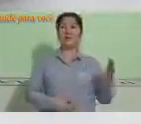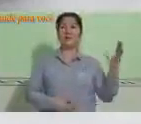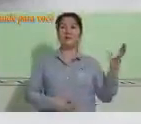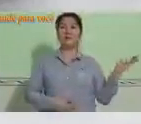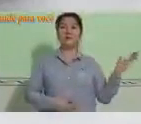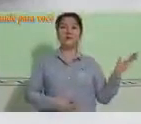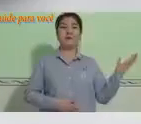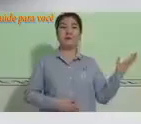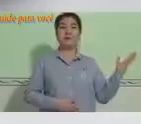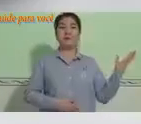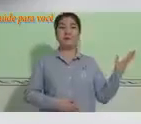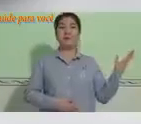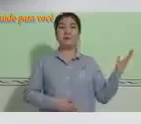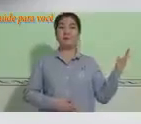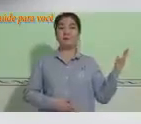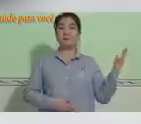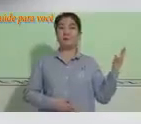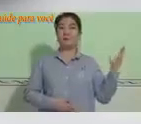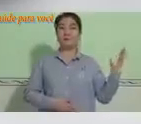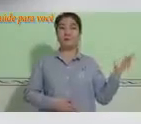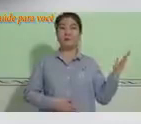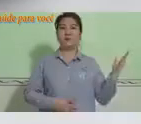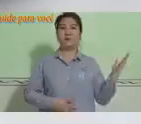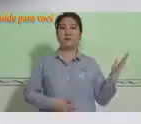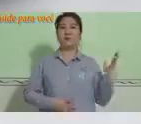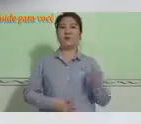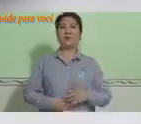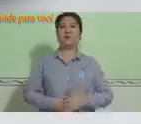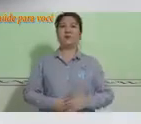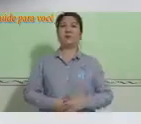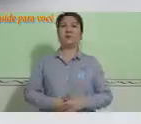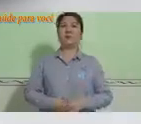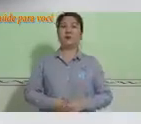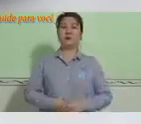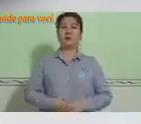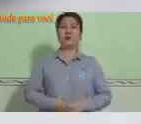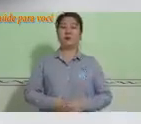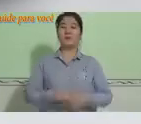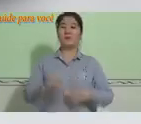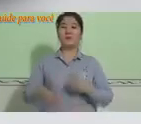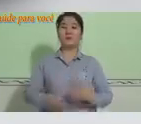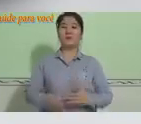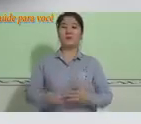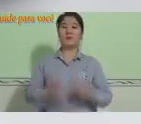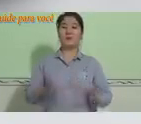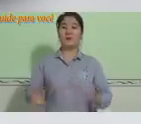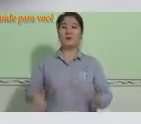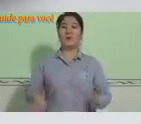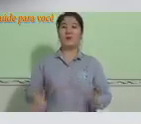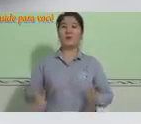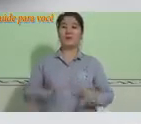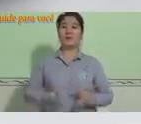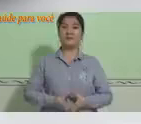Uma outra causa muito comum de olho seco é a exposição prolongada ao sol e ao vento, vírgula, que é muito comum quando se vai à praia